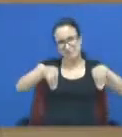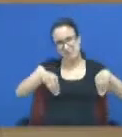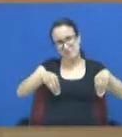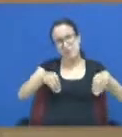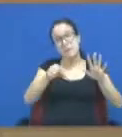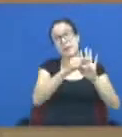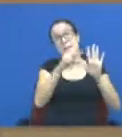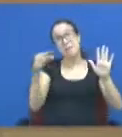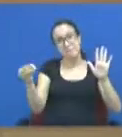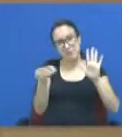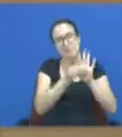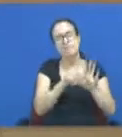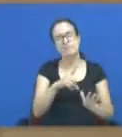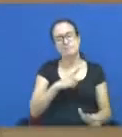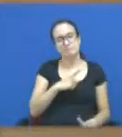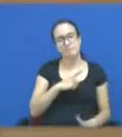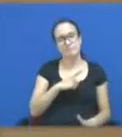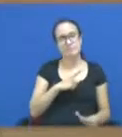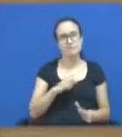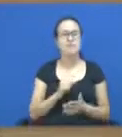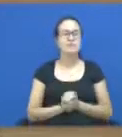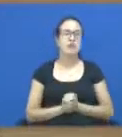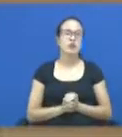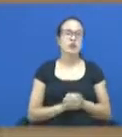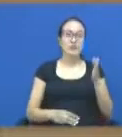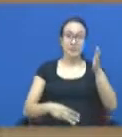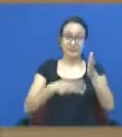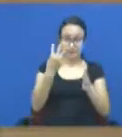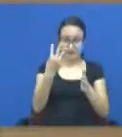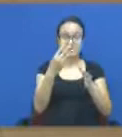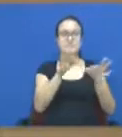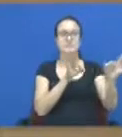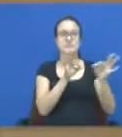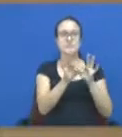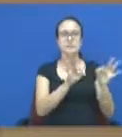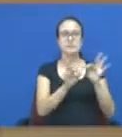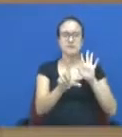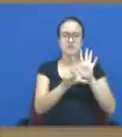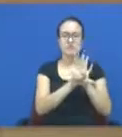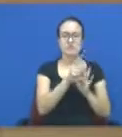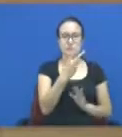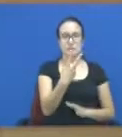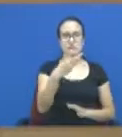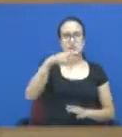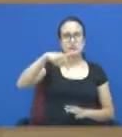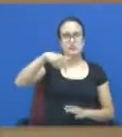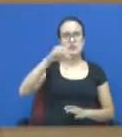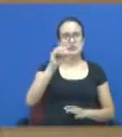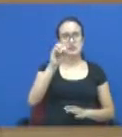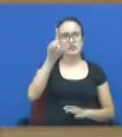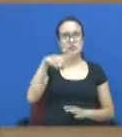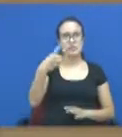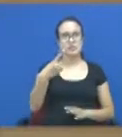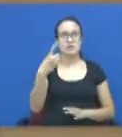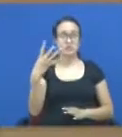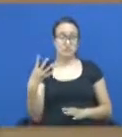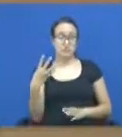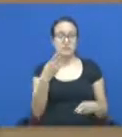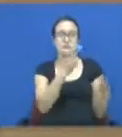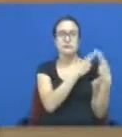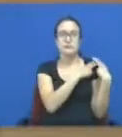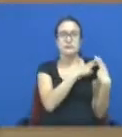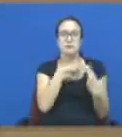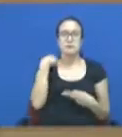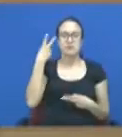da pauta, o projeto de lei 270 de 2014, de autoria do nobre vereador Newton César dos Santos, que